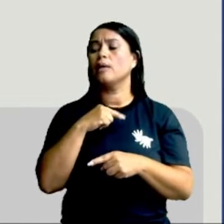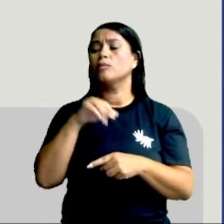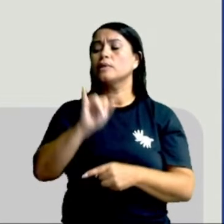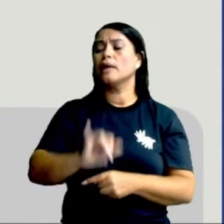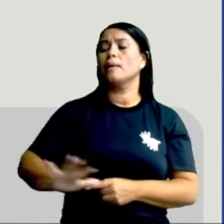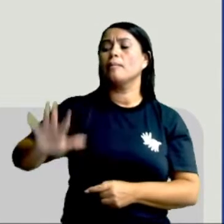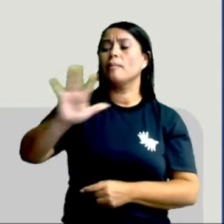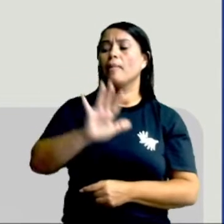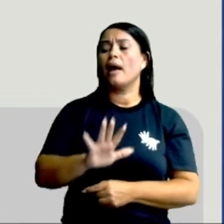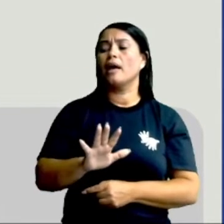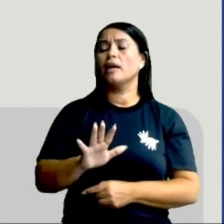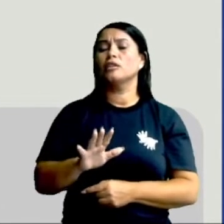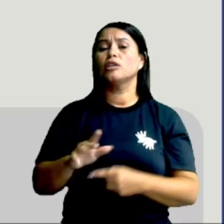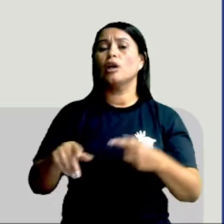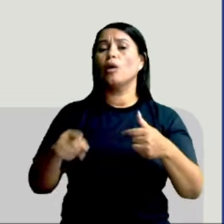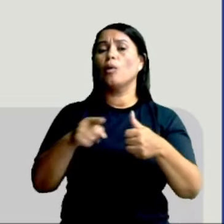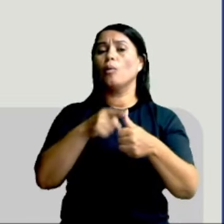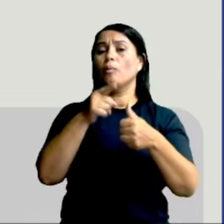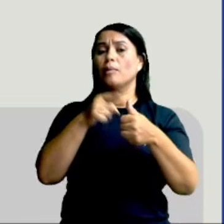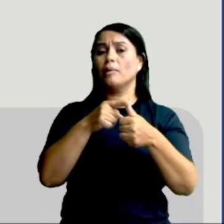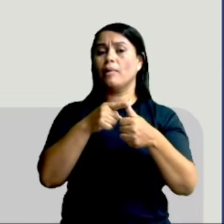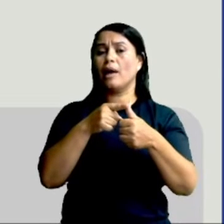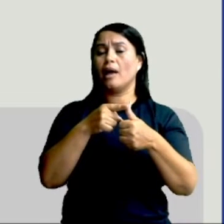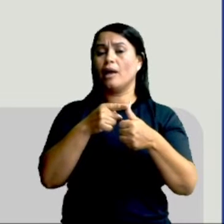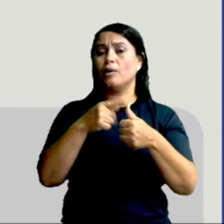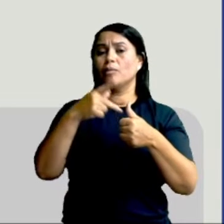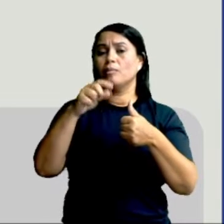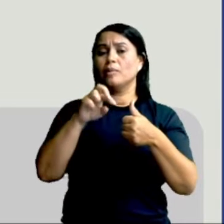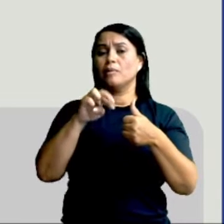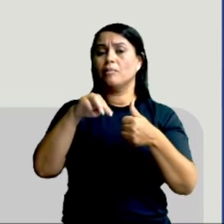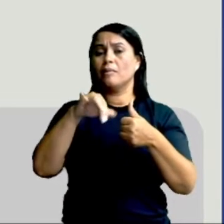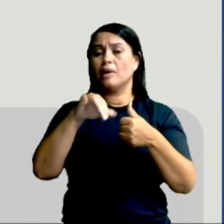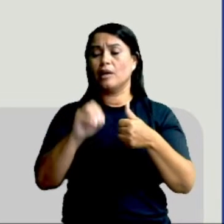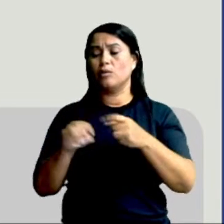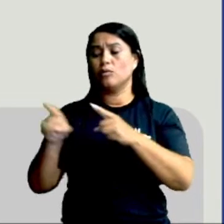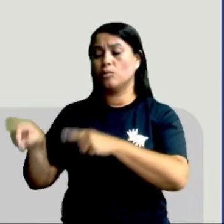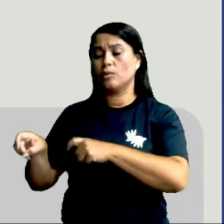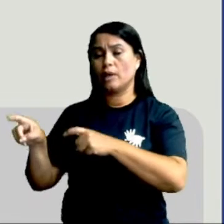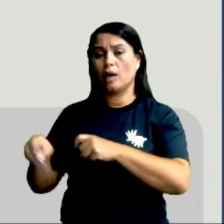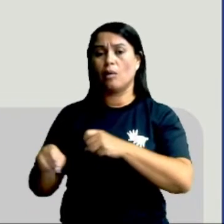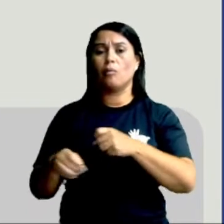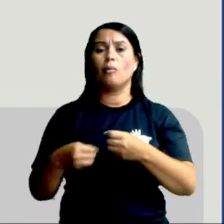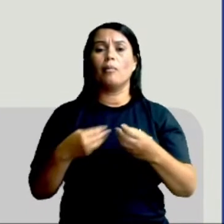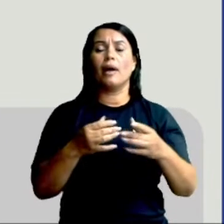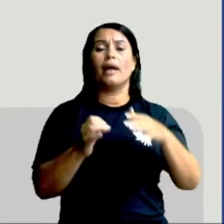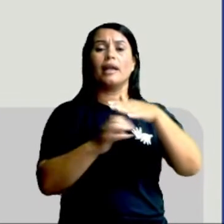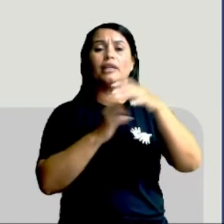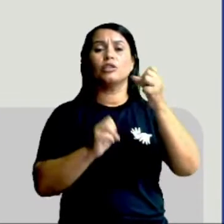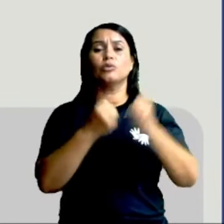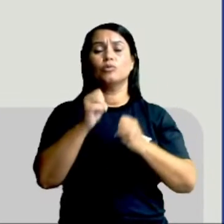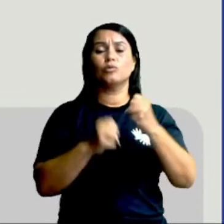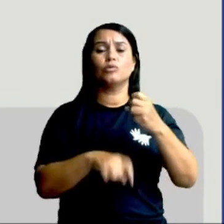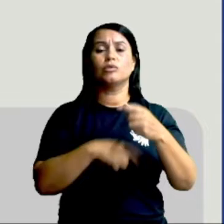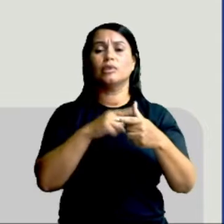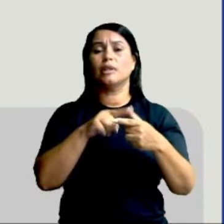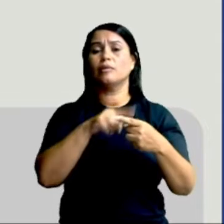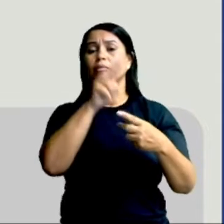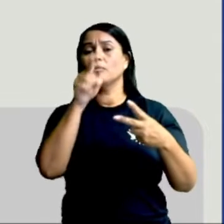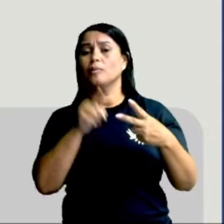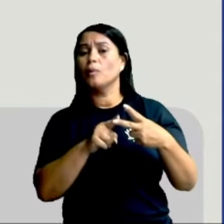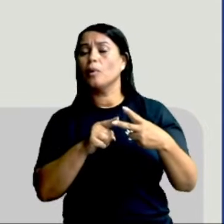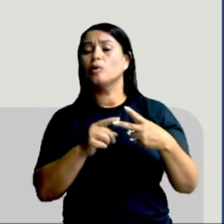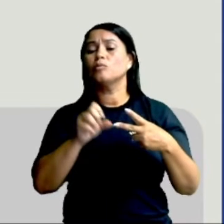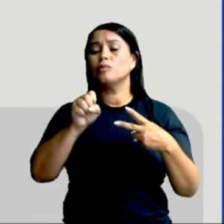na imagem o setor primário, né, que é do campo para a indústria. Então, do setor primário passa para o